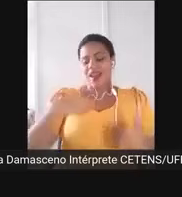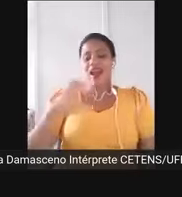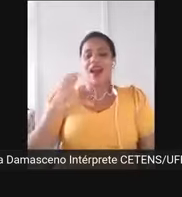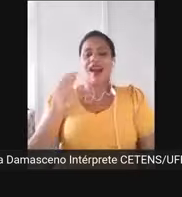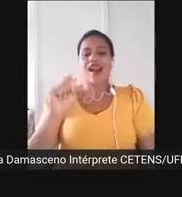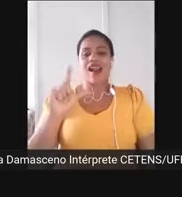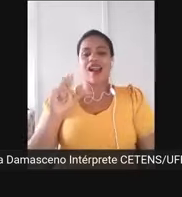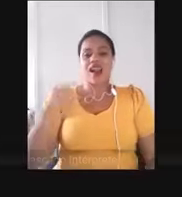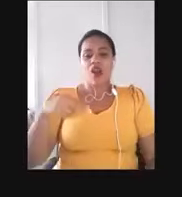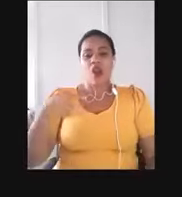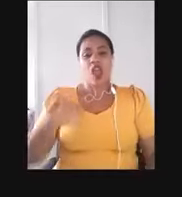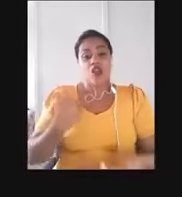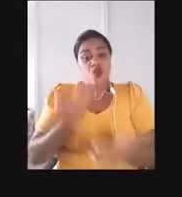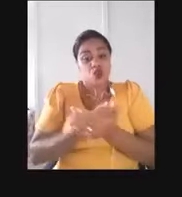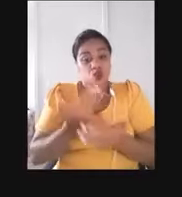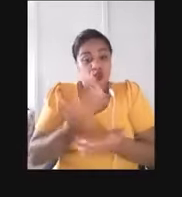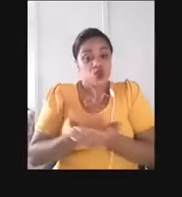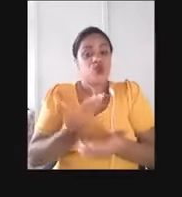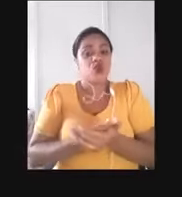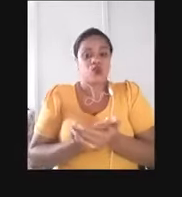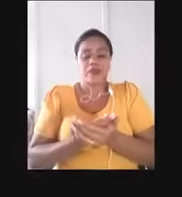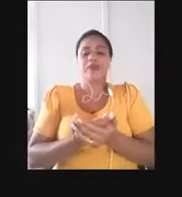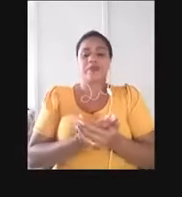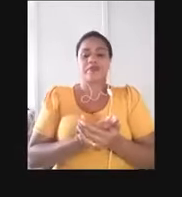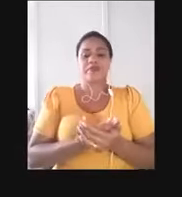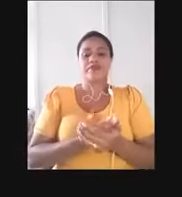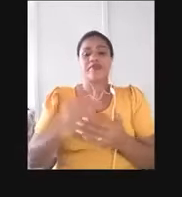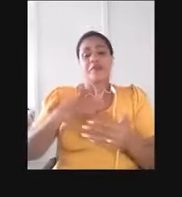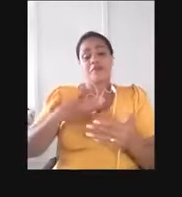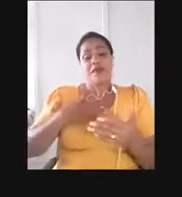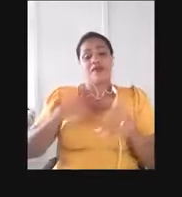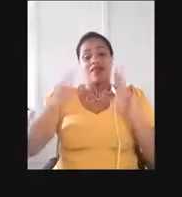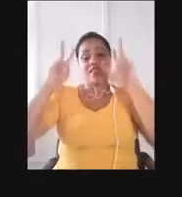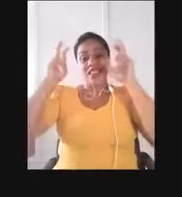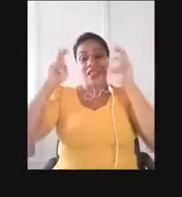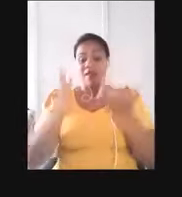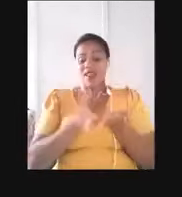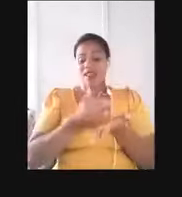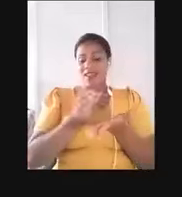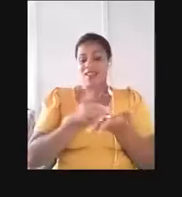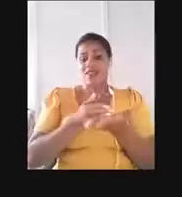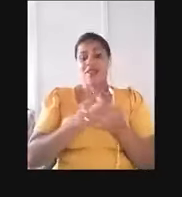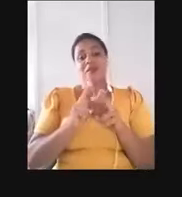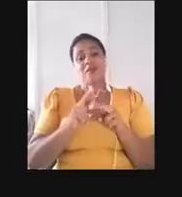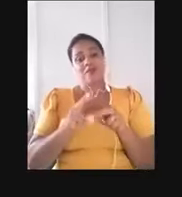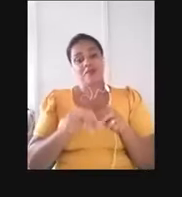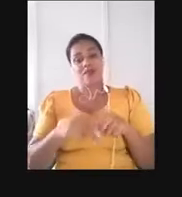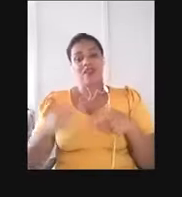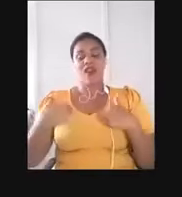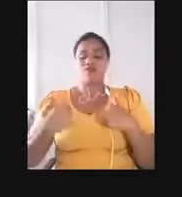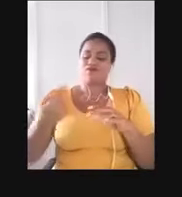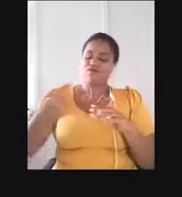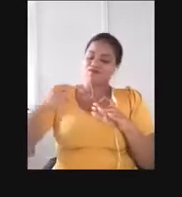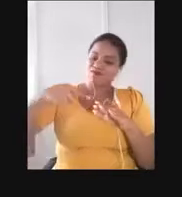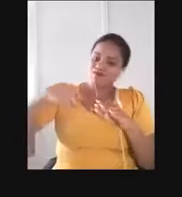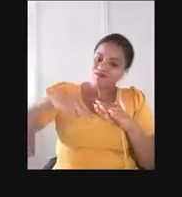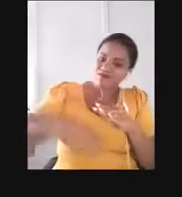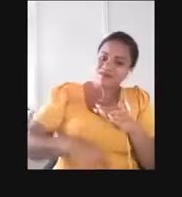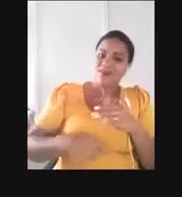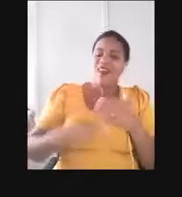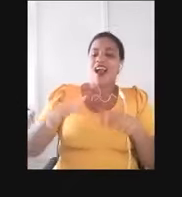eu estudei e que é inclusive o tema do meu livro, e que por conta disso eu pude adentrar mais na situação dentro do